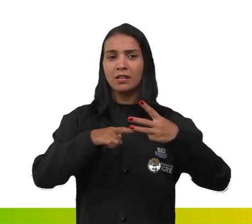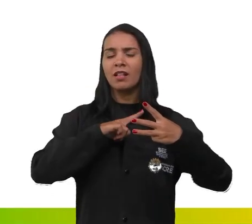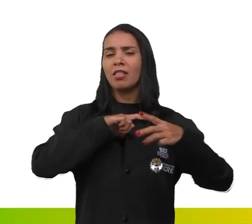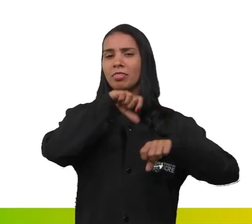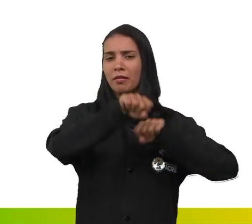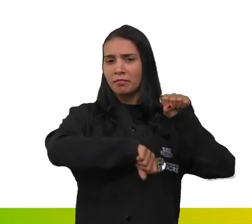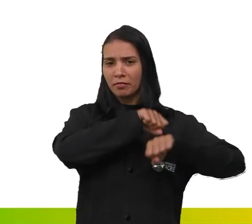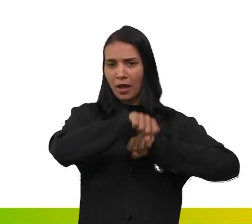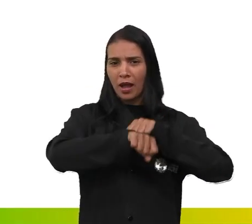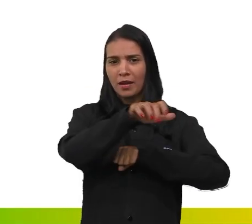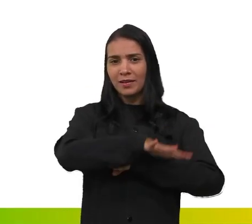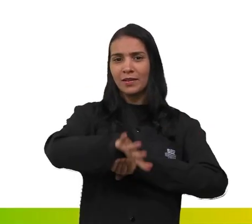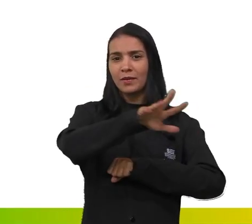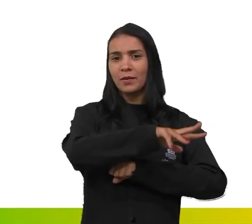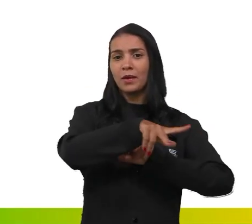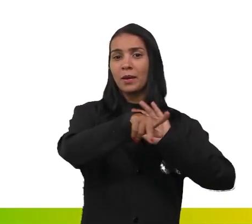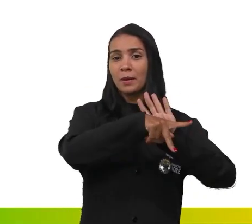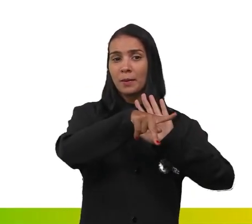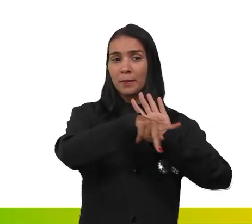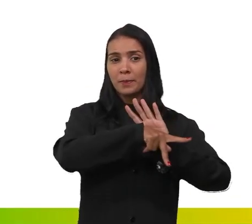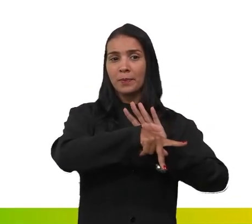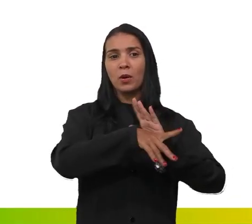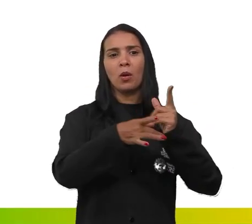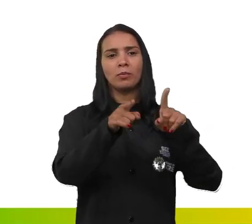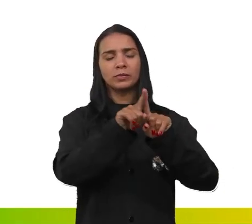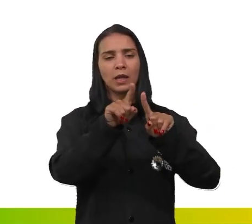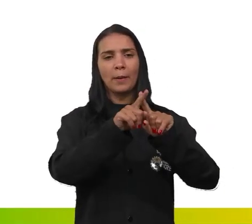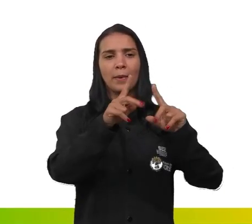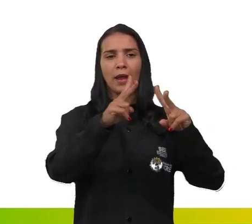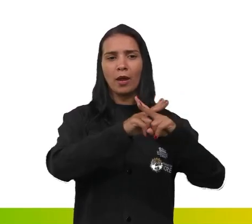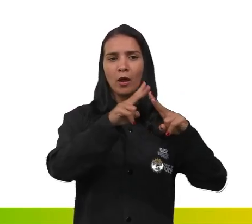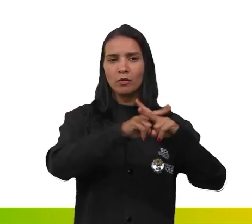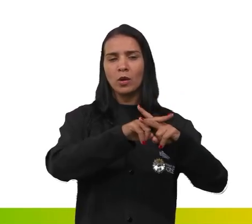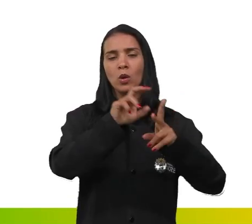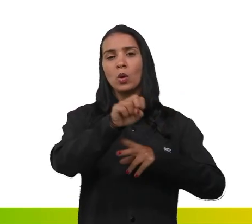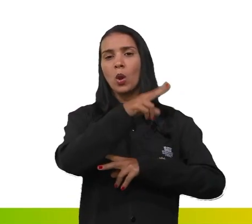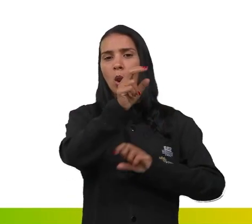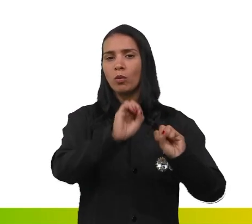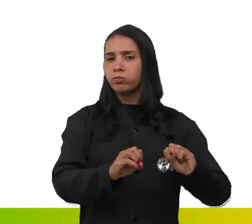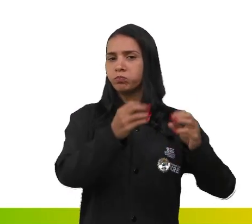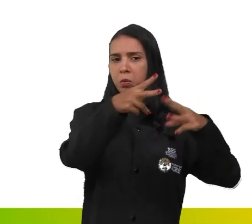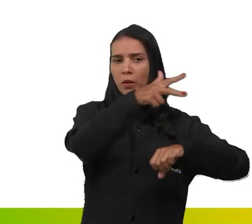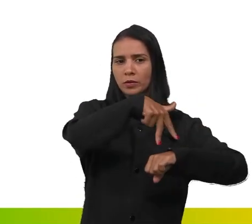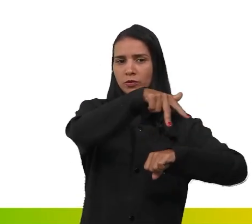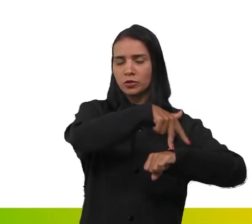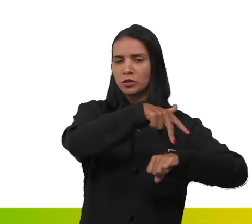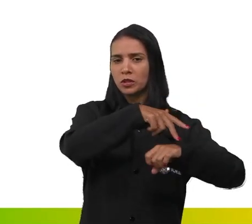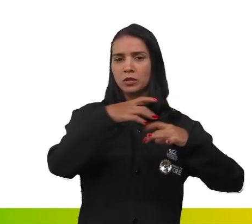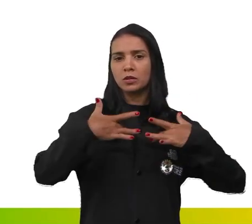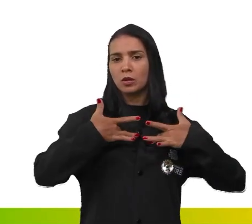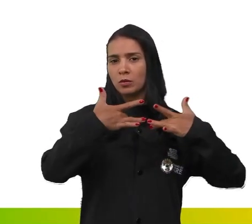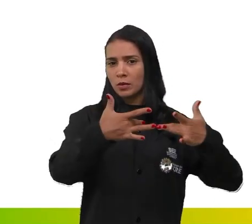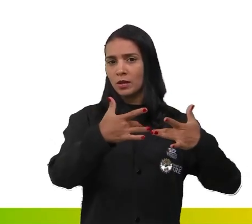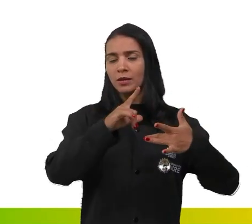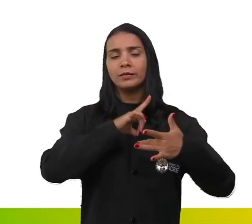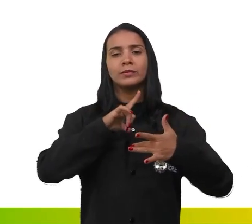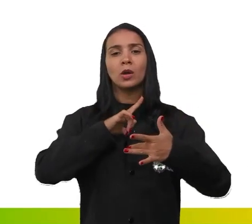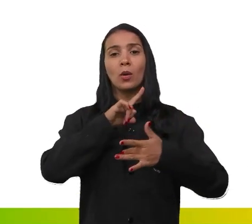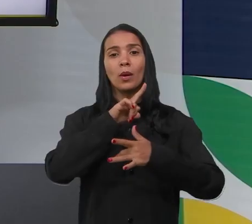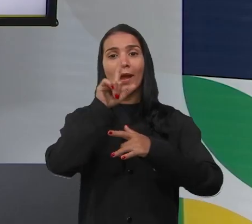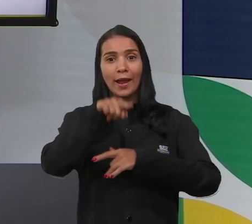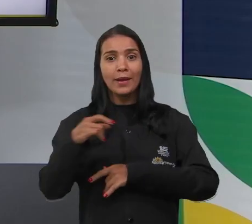ecológica, festival de dança, campeonato solidário. E a melhor forma é você participar. Para participar, você